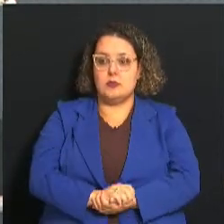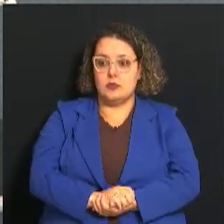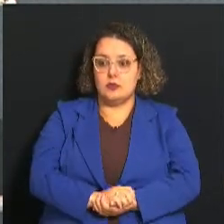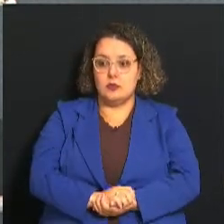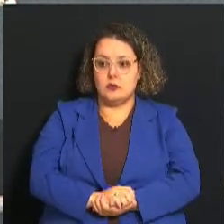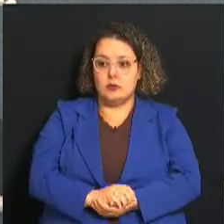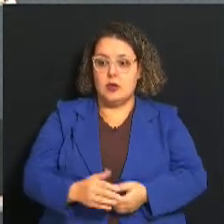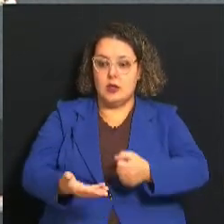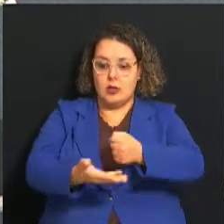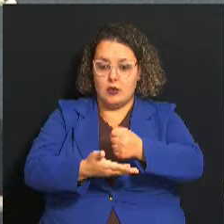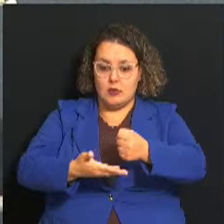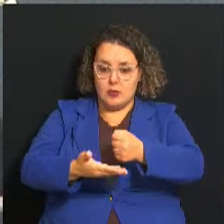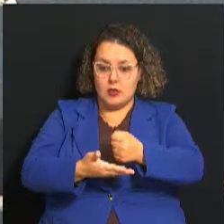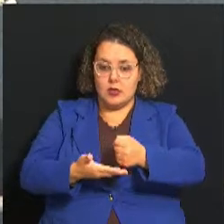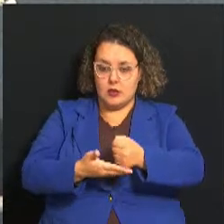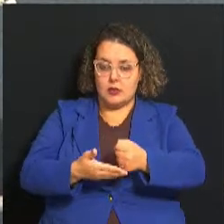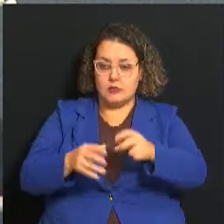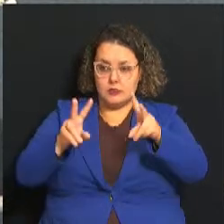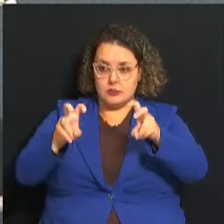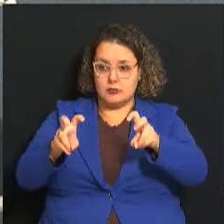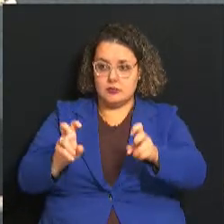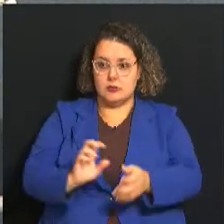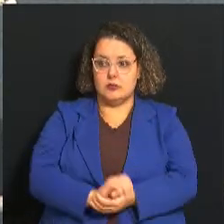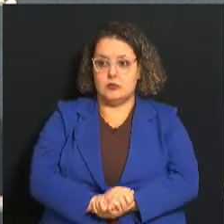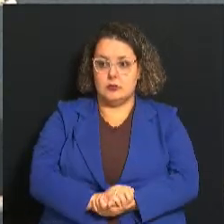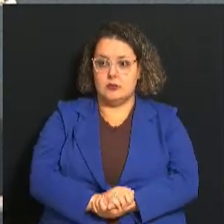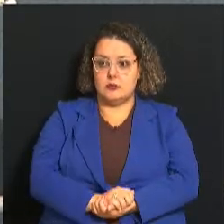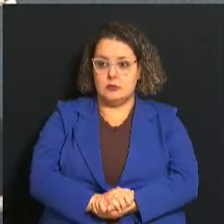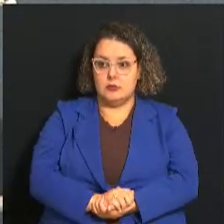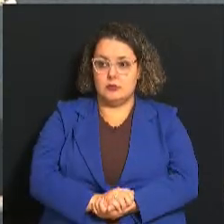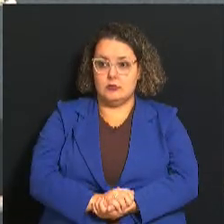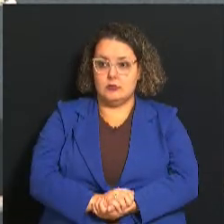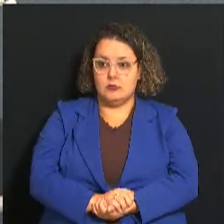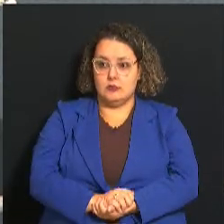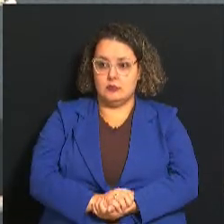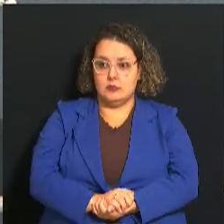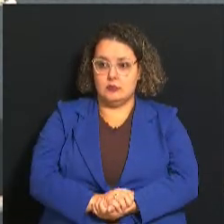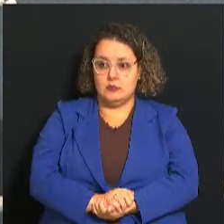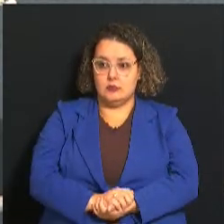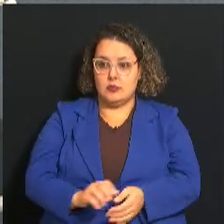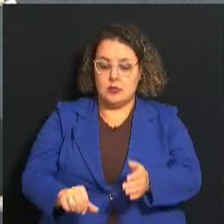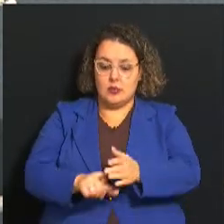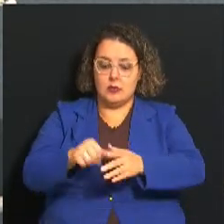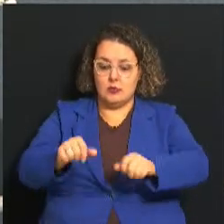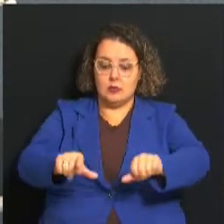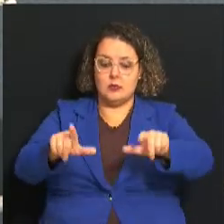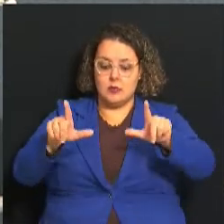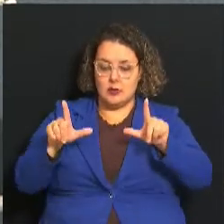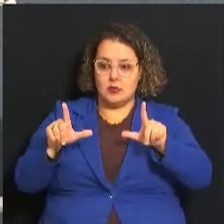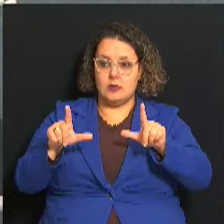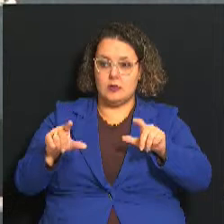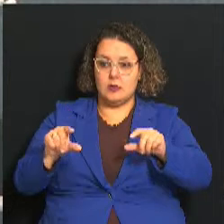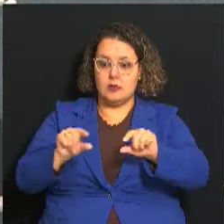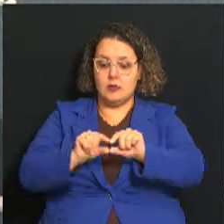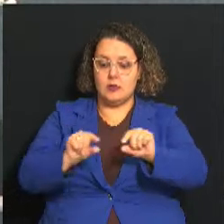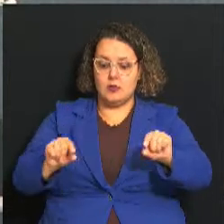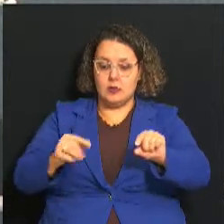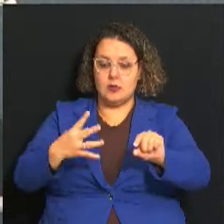nesse trecho aqui, a primeira destaque que eu levantei, no item 4, é porque